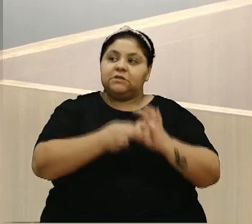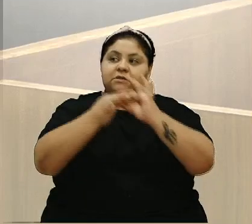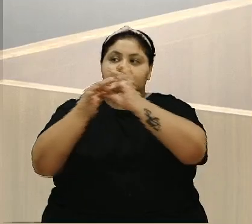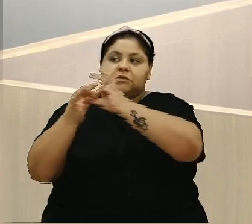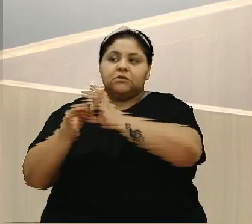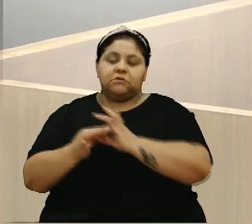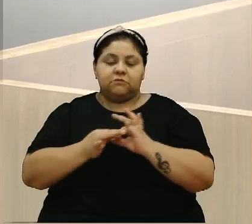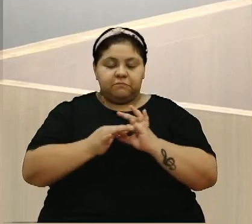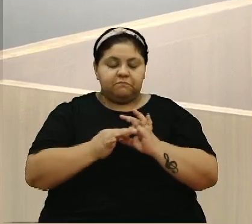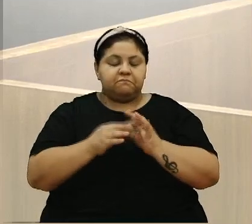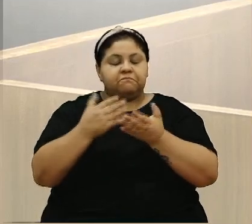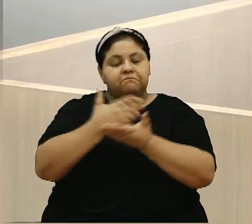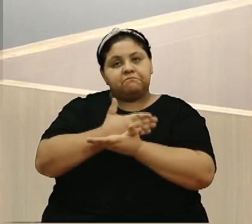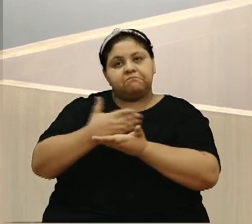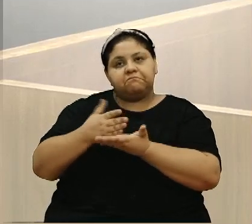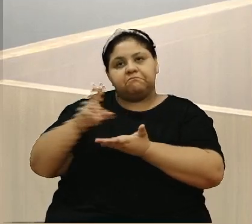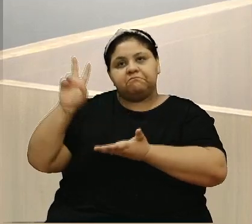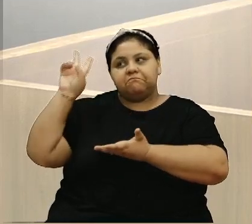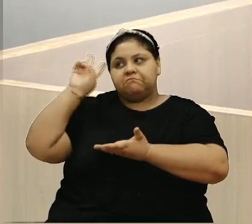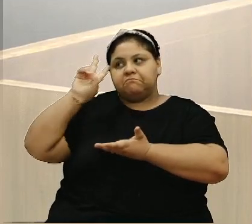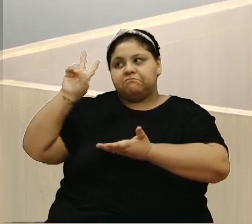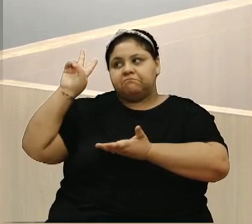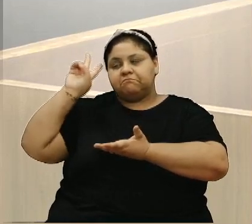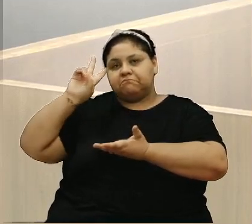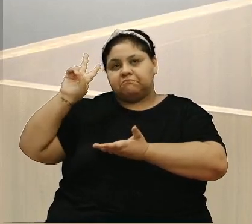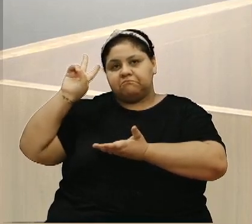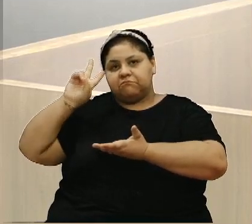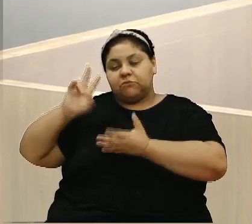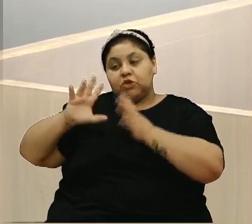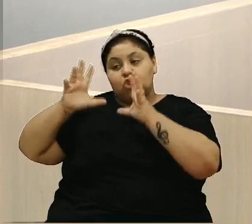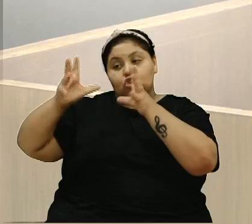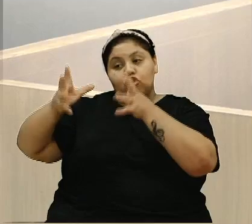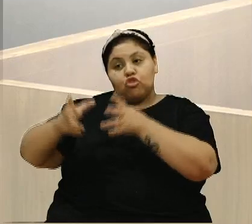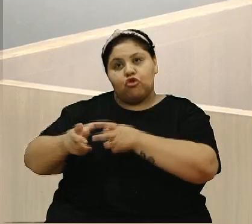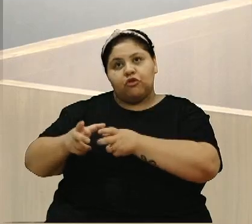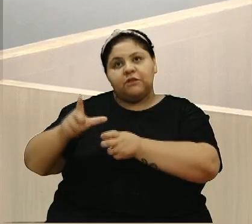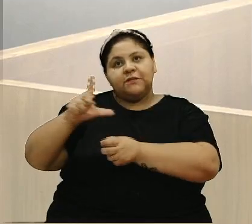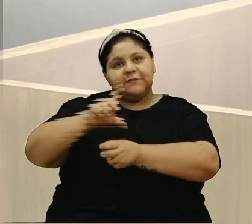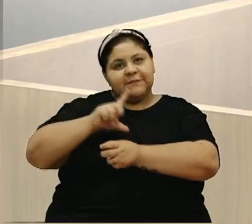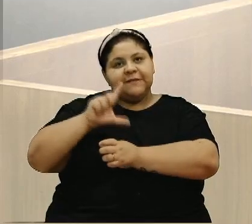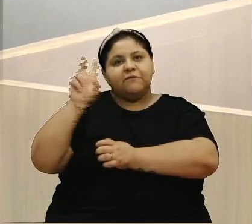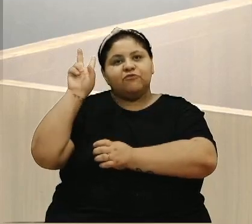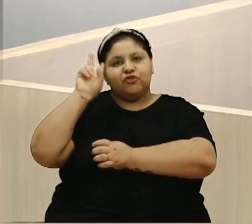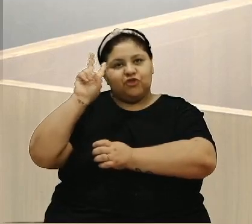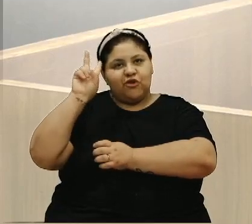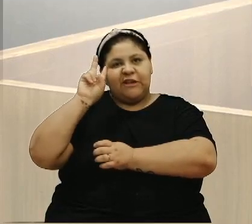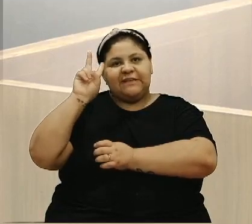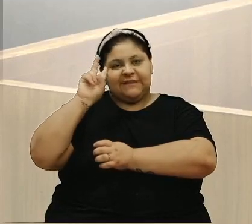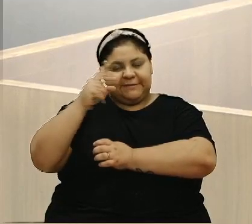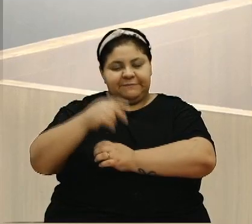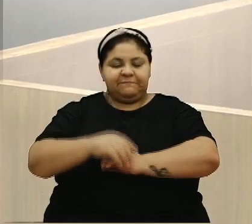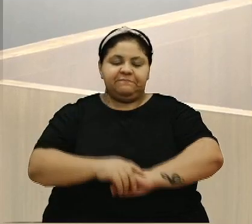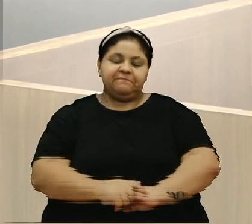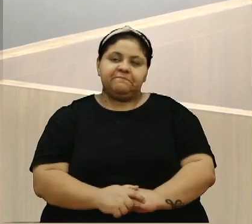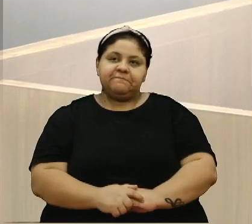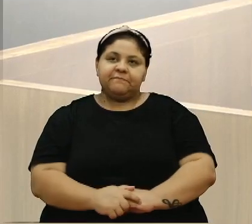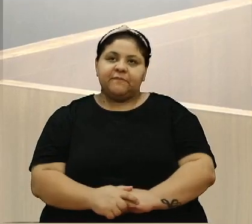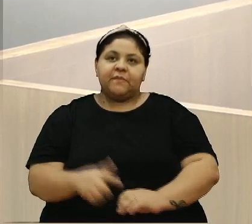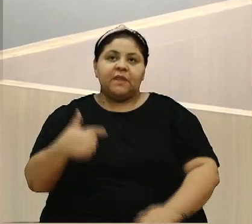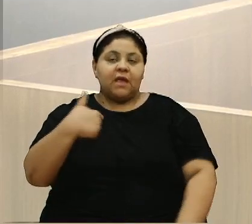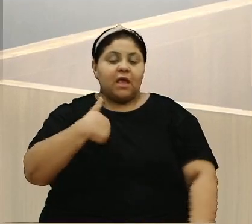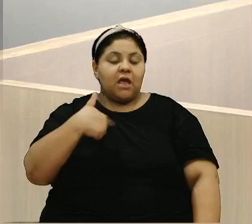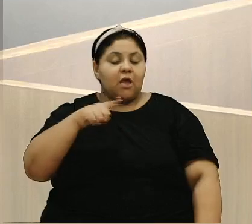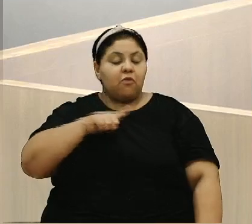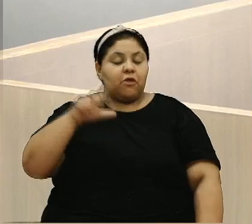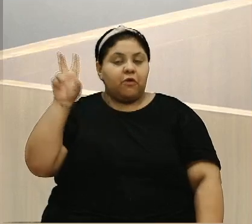dá pelas histórias que nós carregamos, porque todos nós temos histórias, todos nós. Eu tenho uma